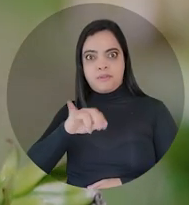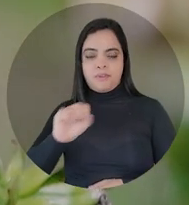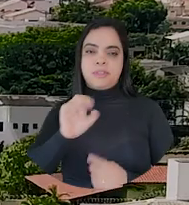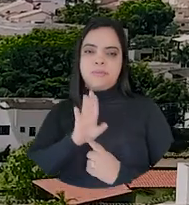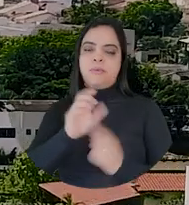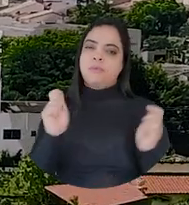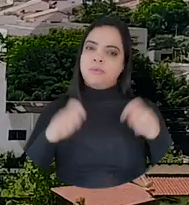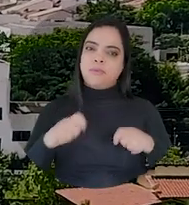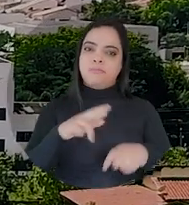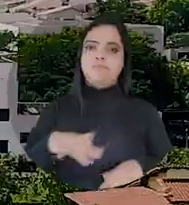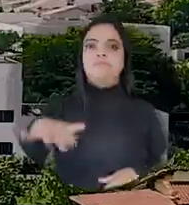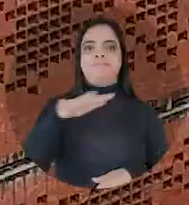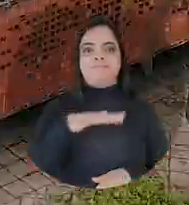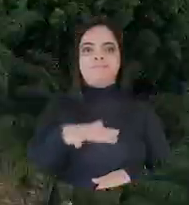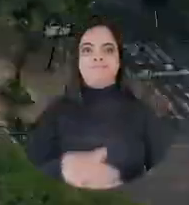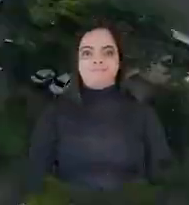nossa região.